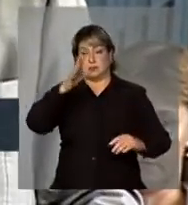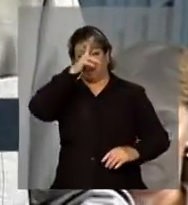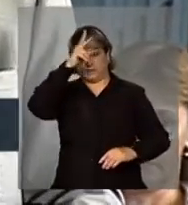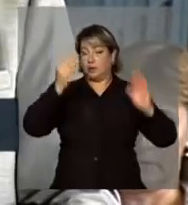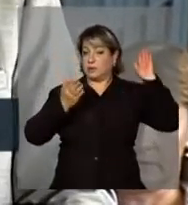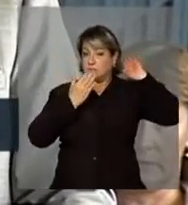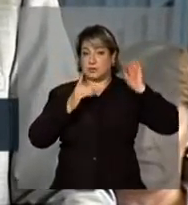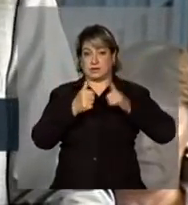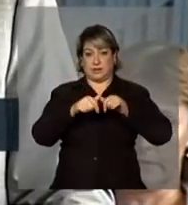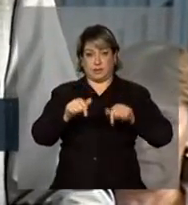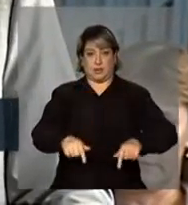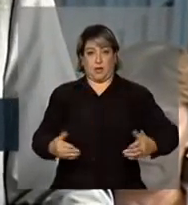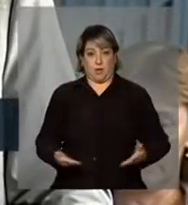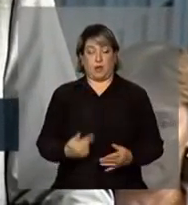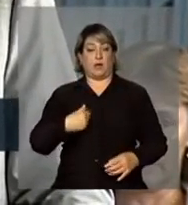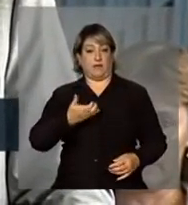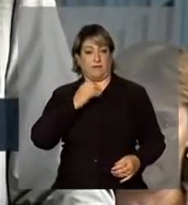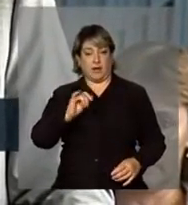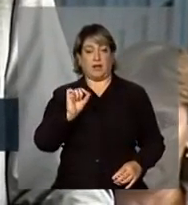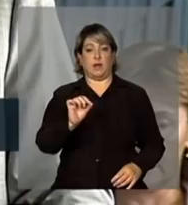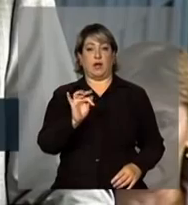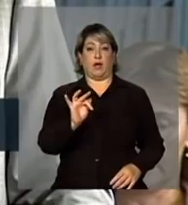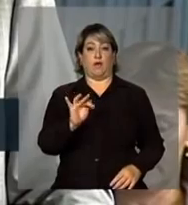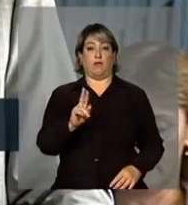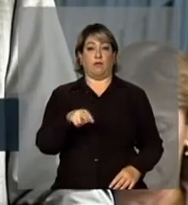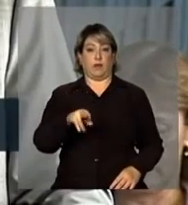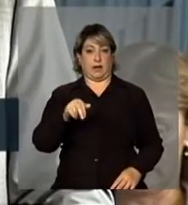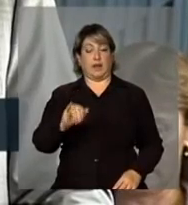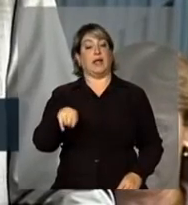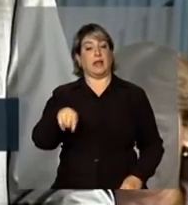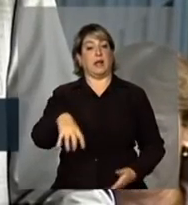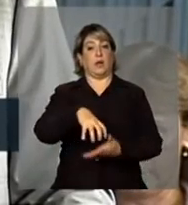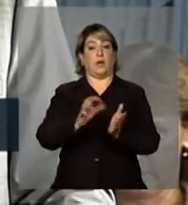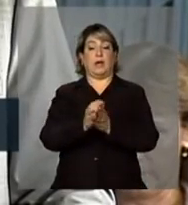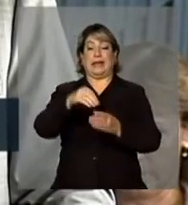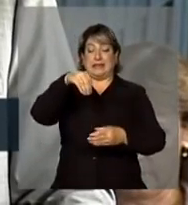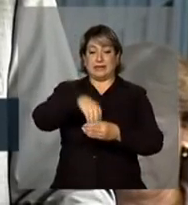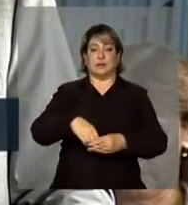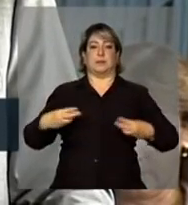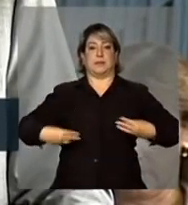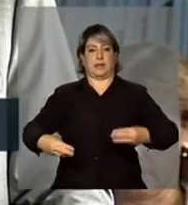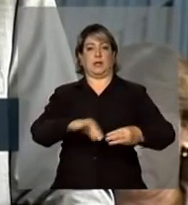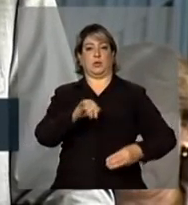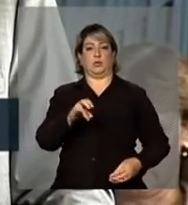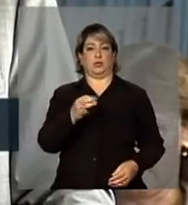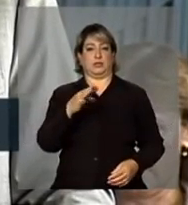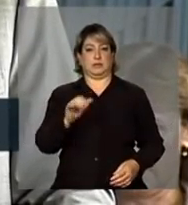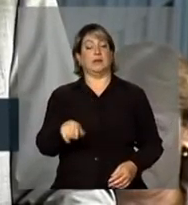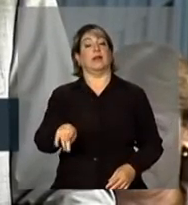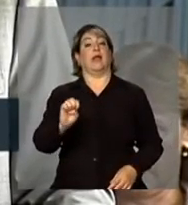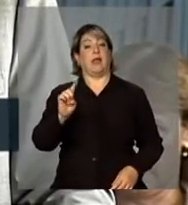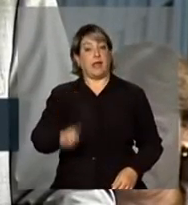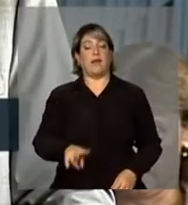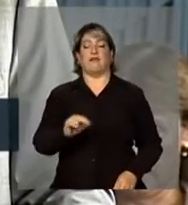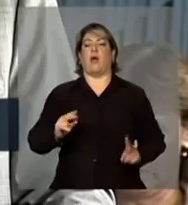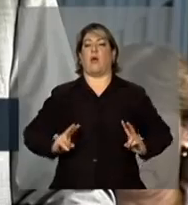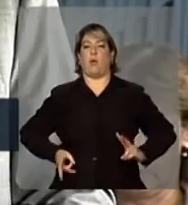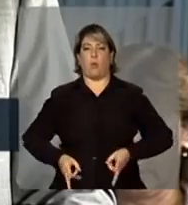dizer que a FUNAI é o órgão do Ministério da Justiça que é e continuará